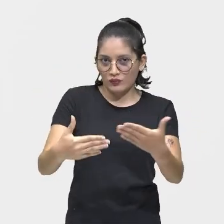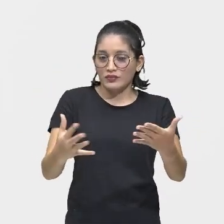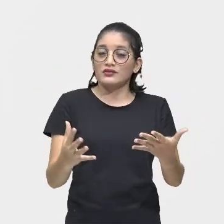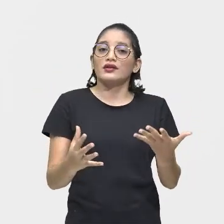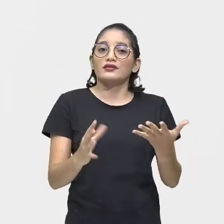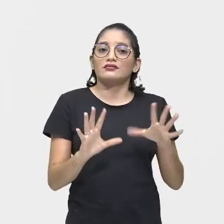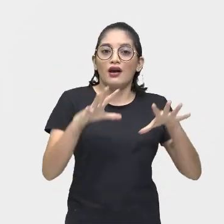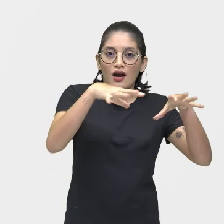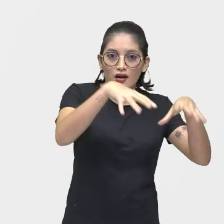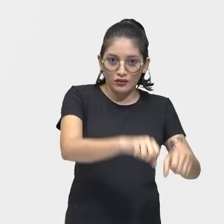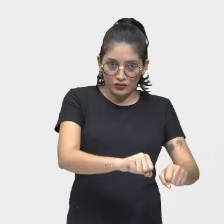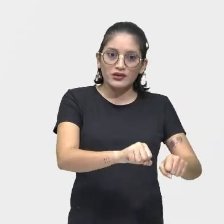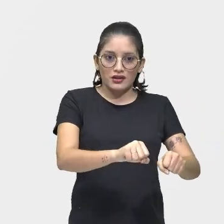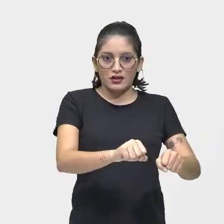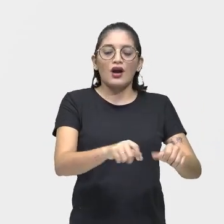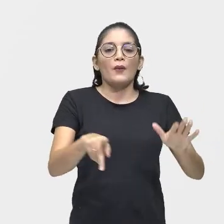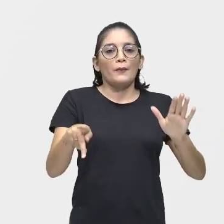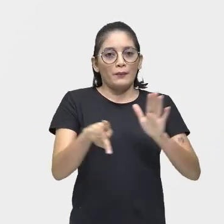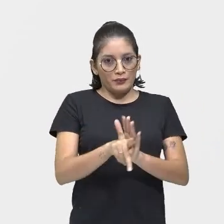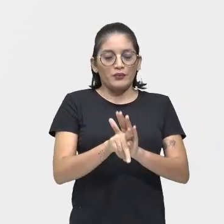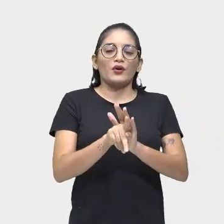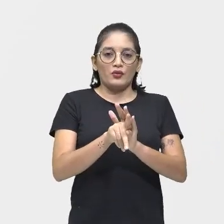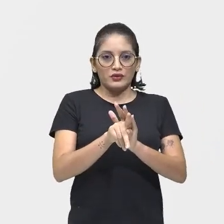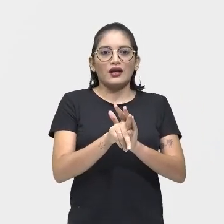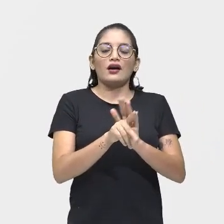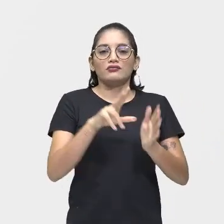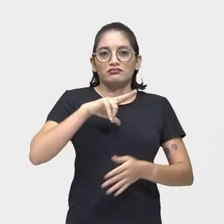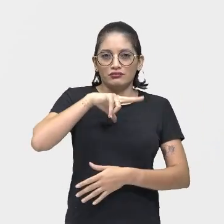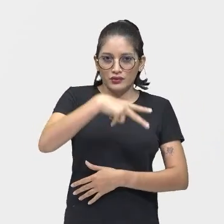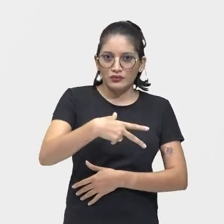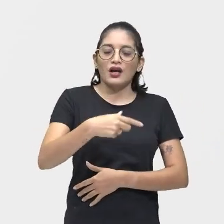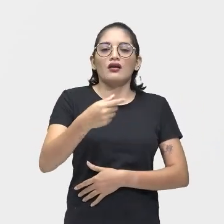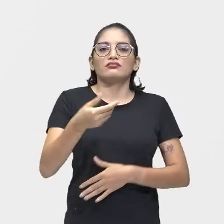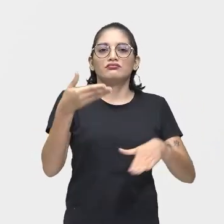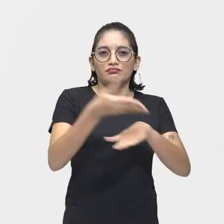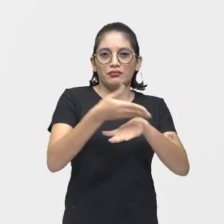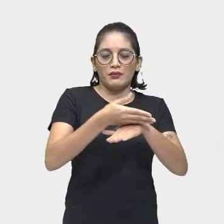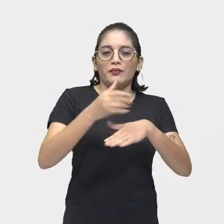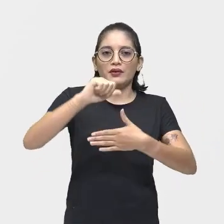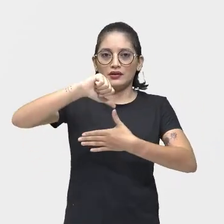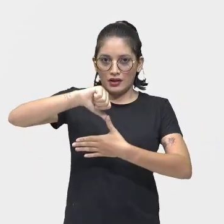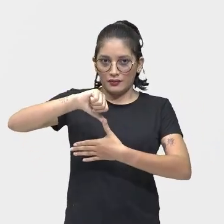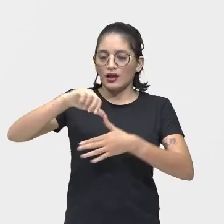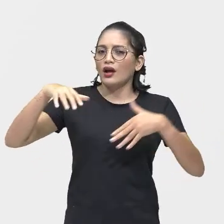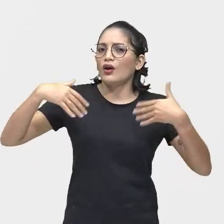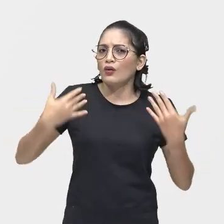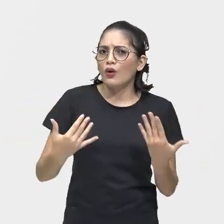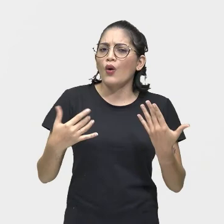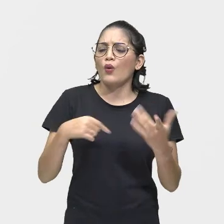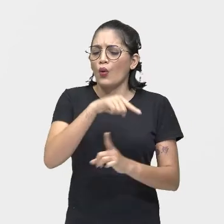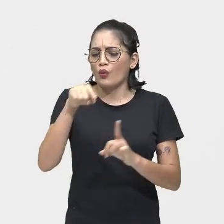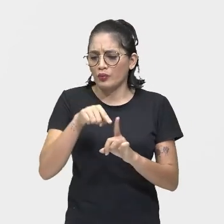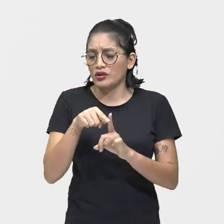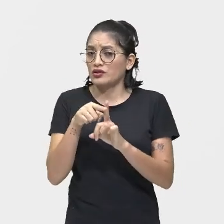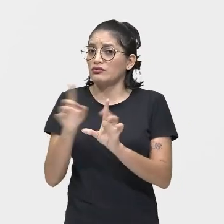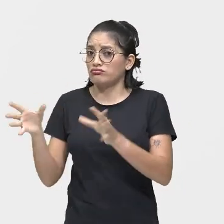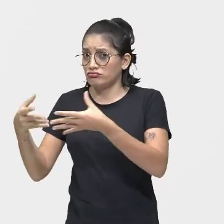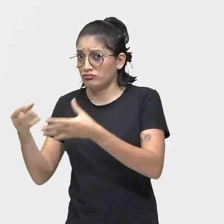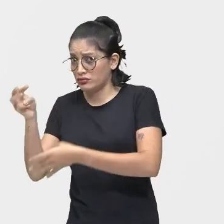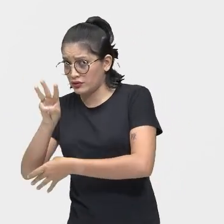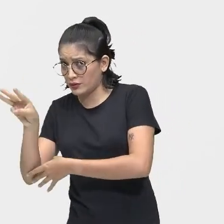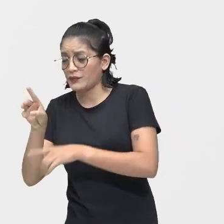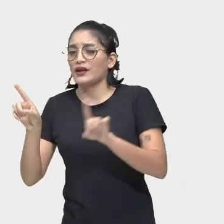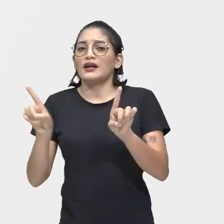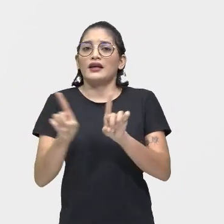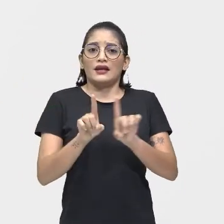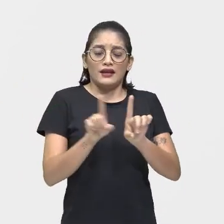empreendido por Portugal na América? Eu quero saber, basicamente, qual era a função tanto dos bandeirantes como dos